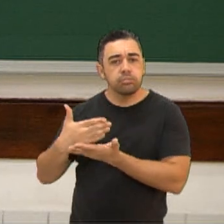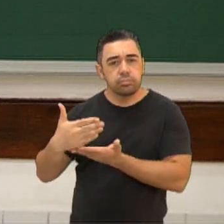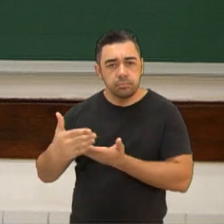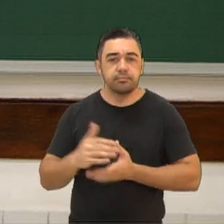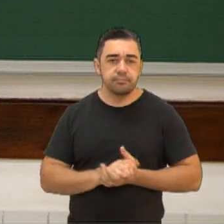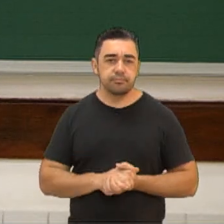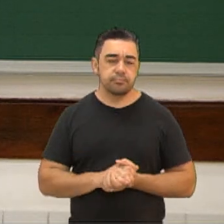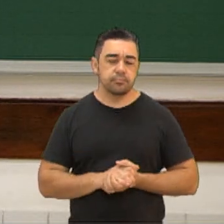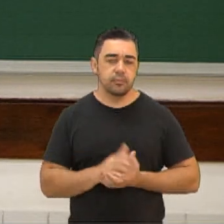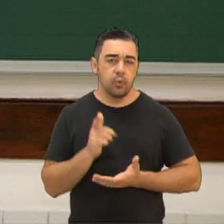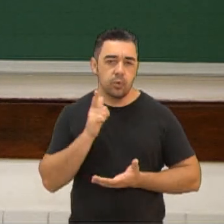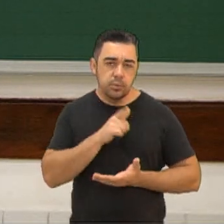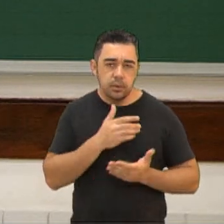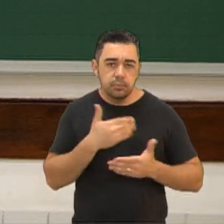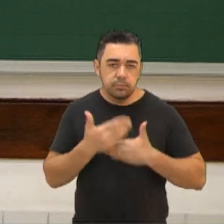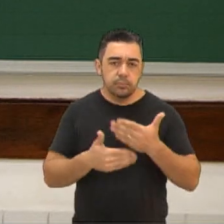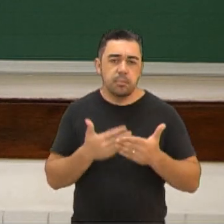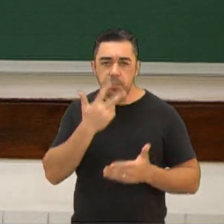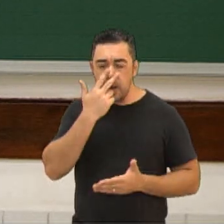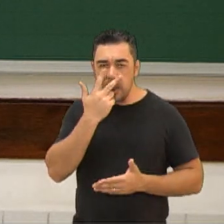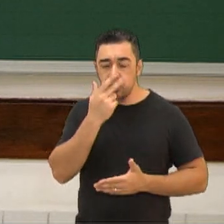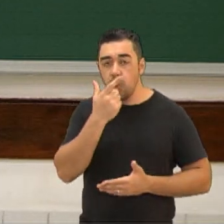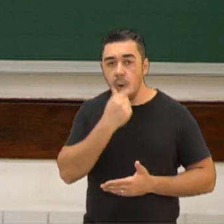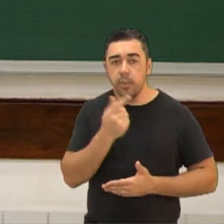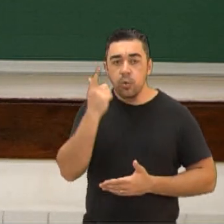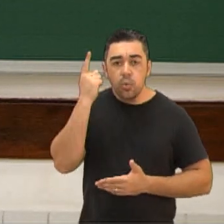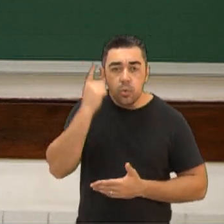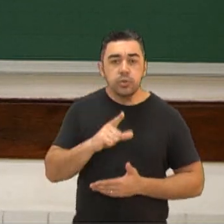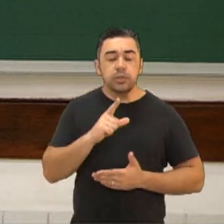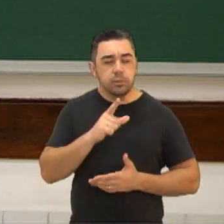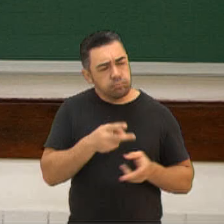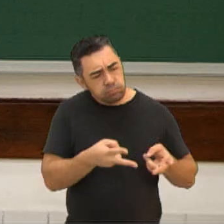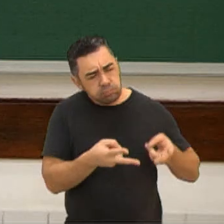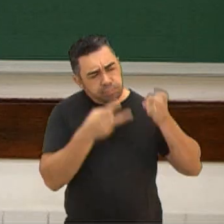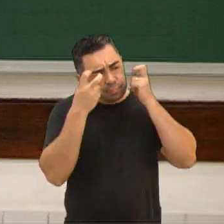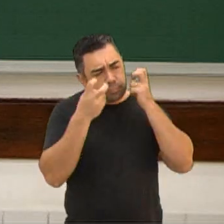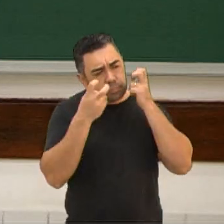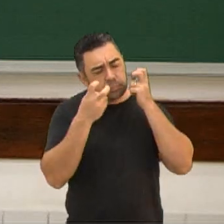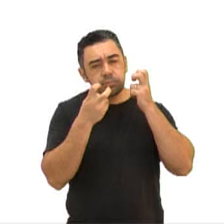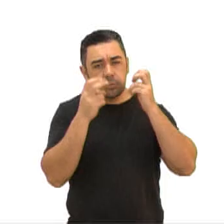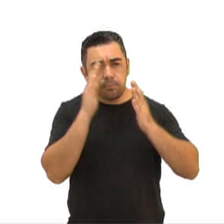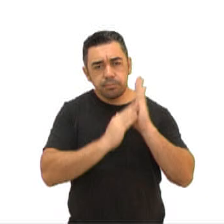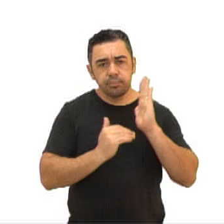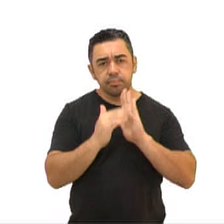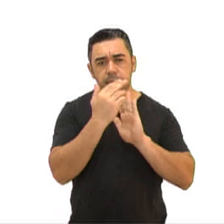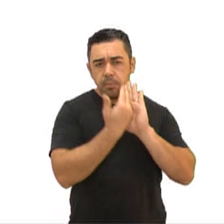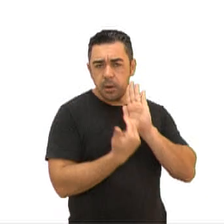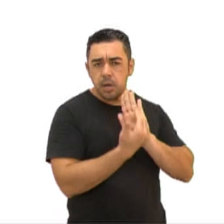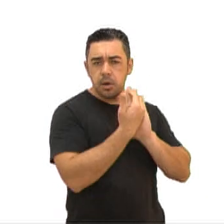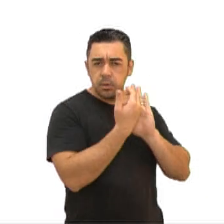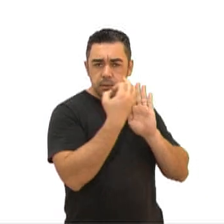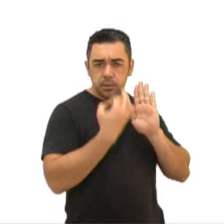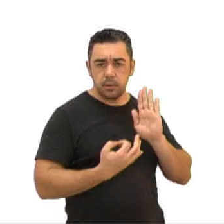Então foi se identificando como se o Picasso tivesse realmente pegou a essência da pessoa que nem ela percebeu.